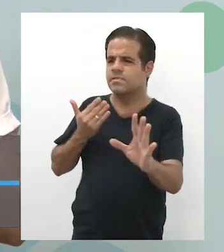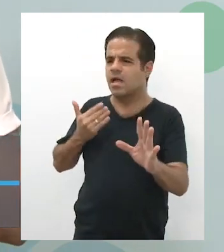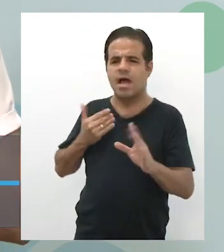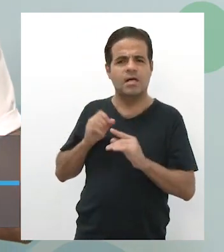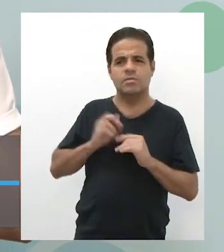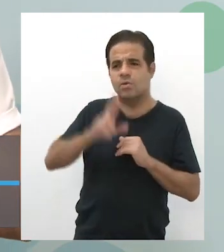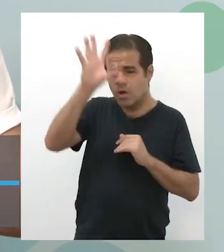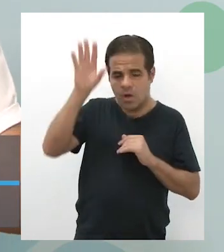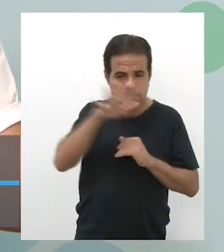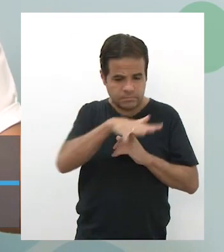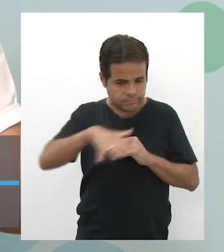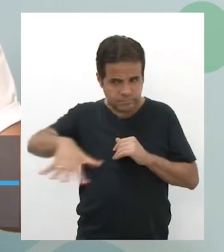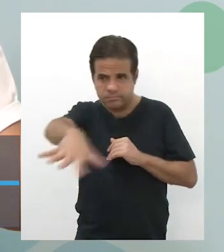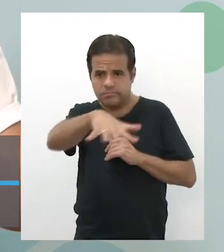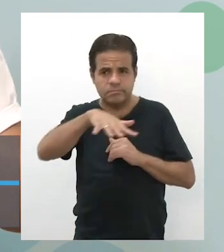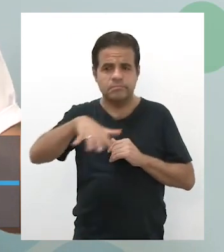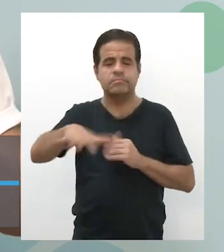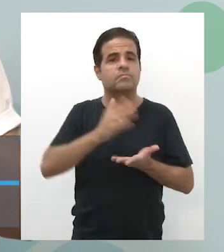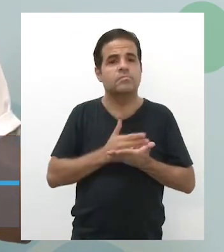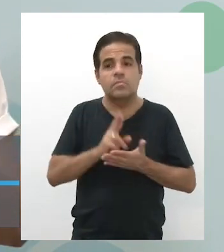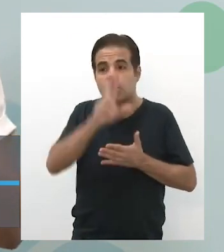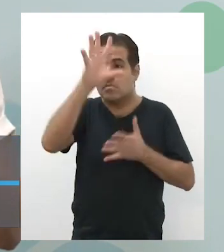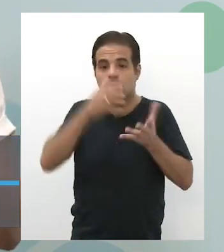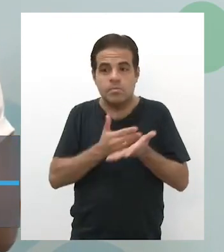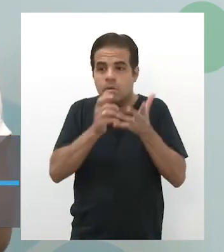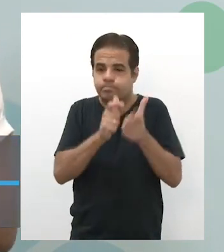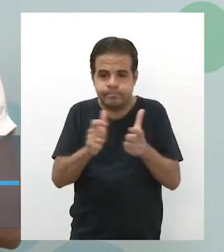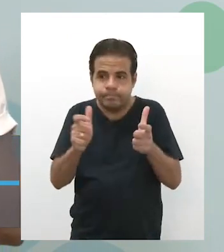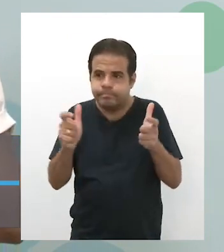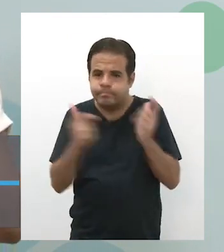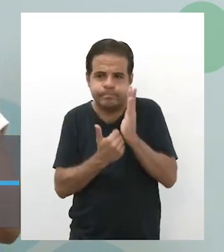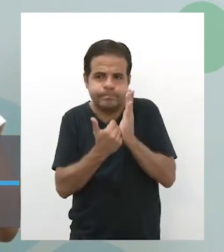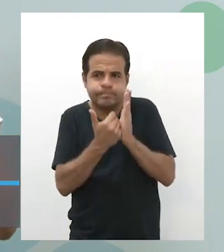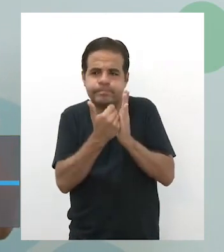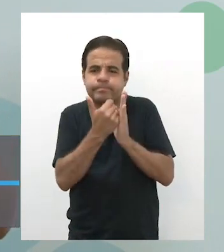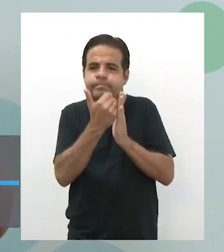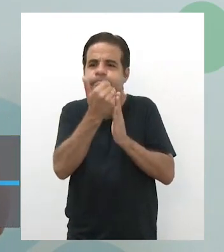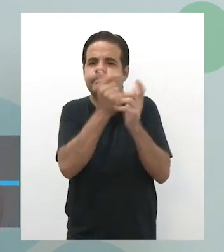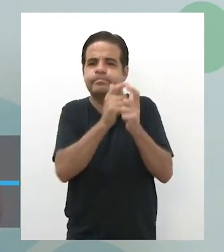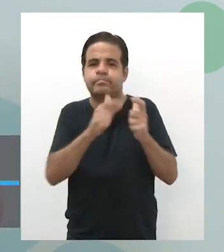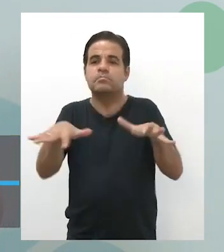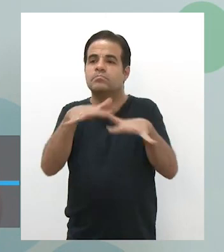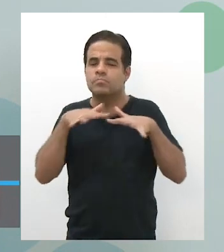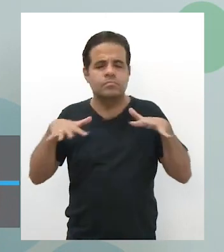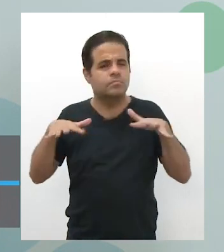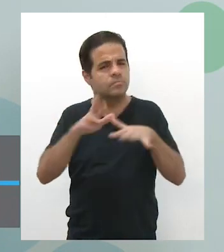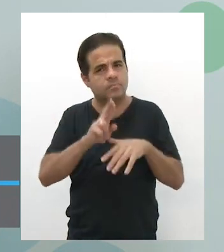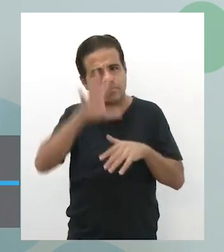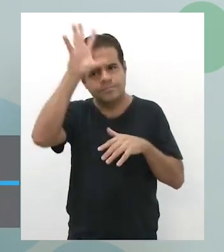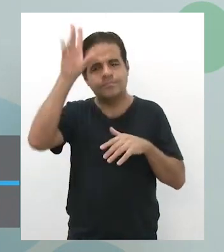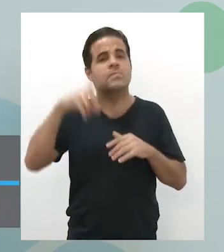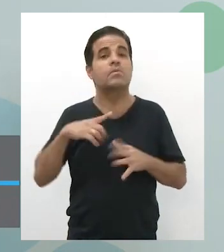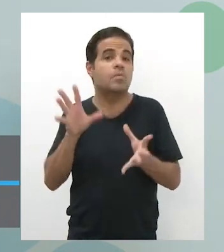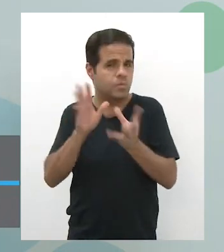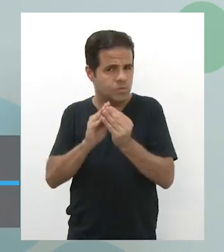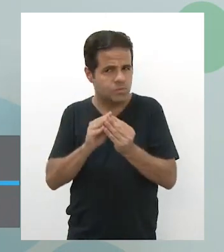foi fazendo com que ali Roma ele começasse a crescer. Então, nós temos um crescimento do território romano. Eu tenho um